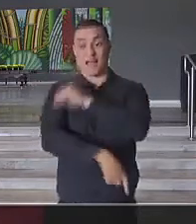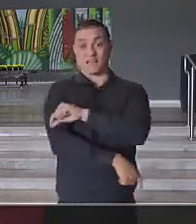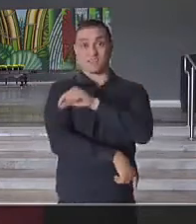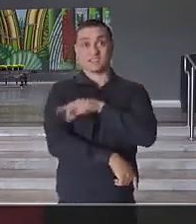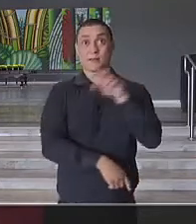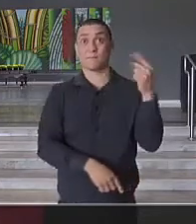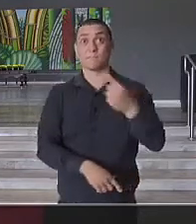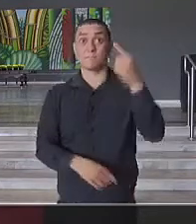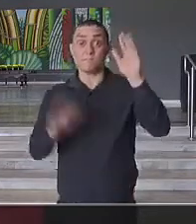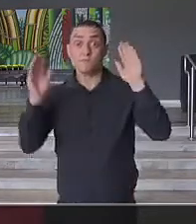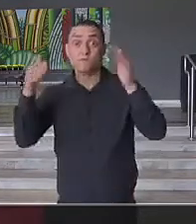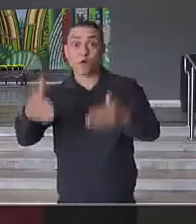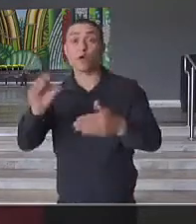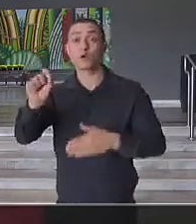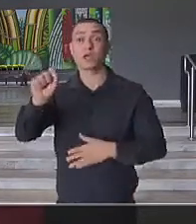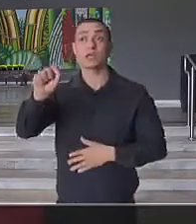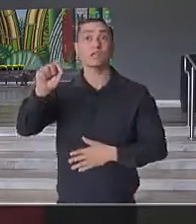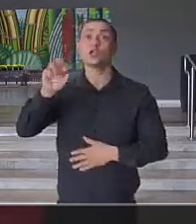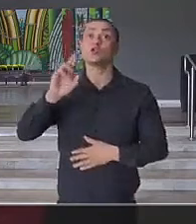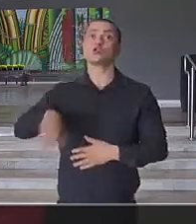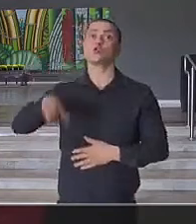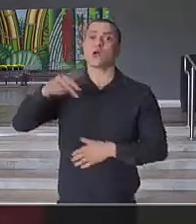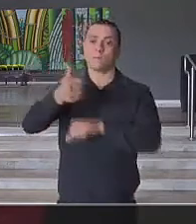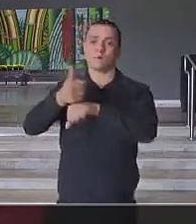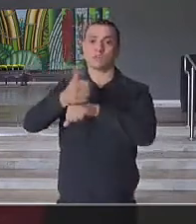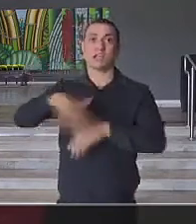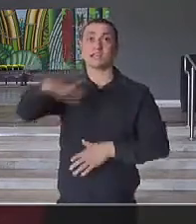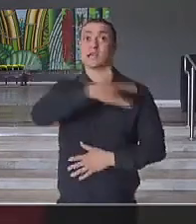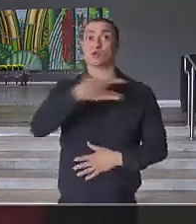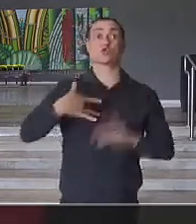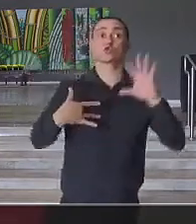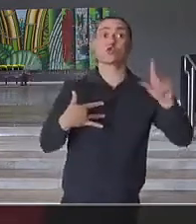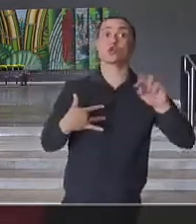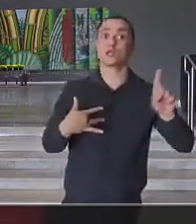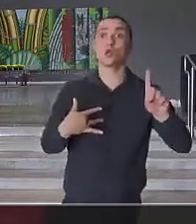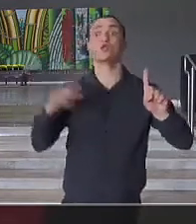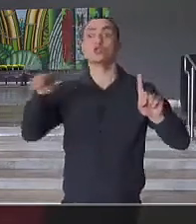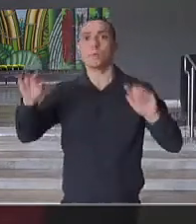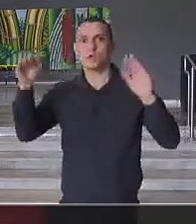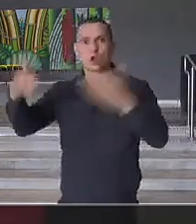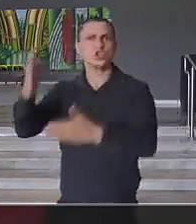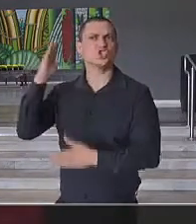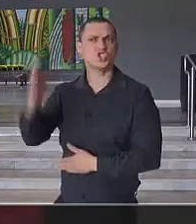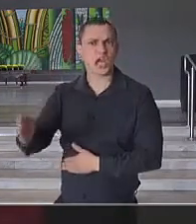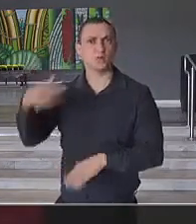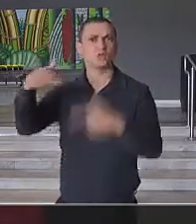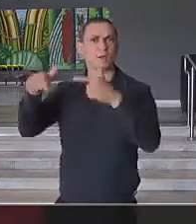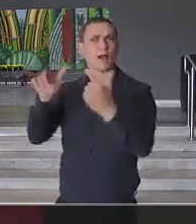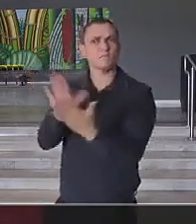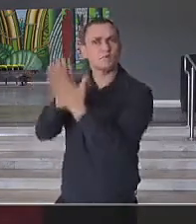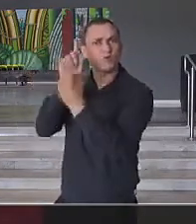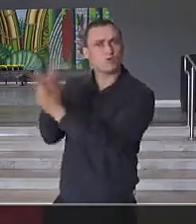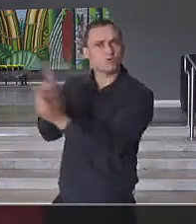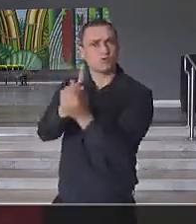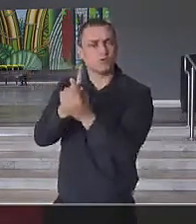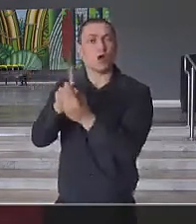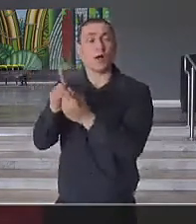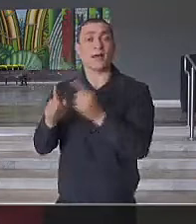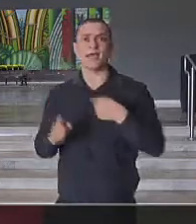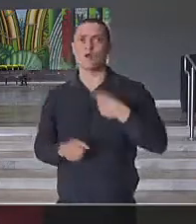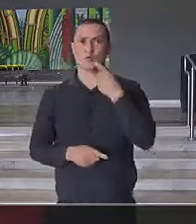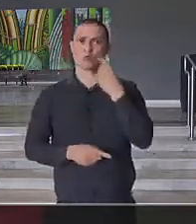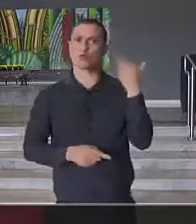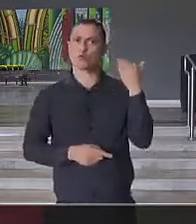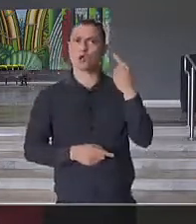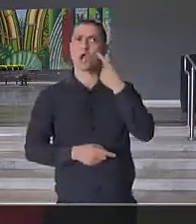têm que ser priorizadas não para os profissionais da saúde, mas para aqueles que atuam diretamente na linha de frente. E, recentemente, eu